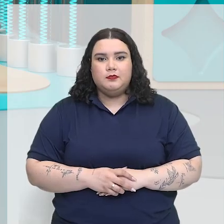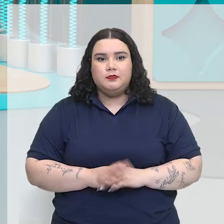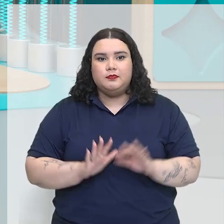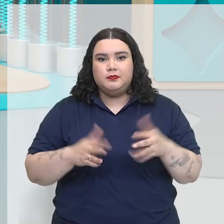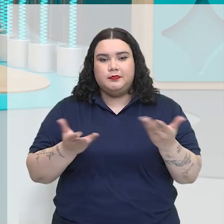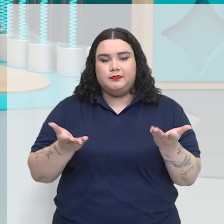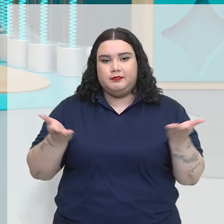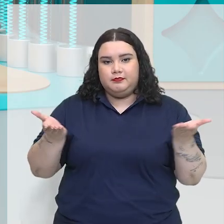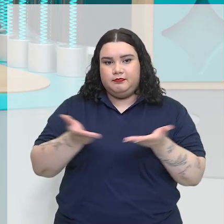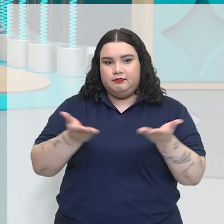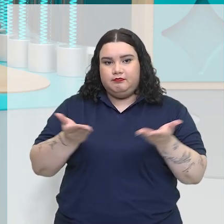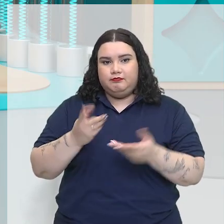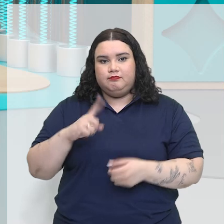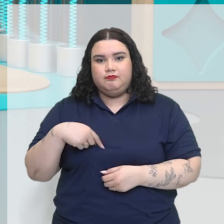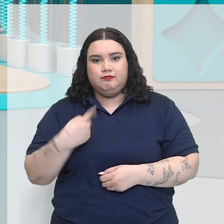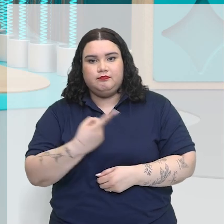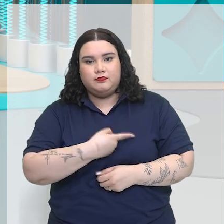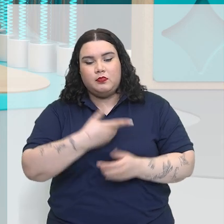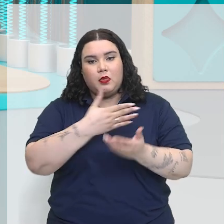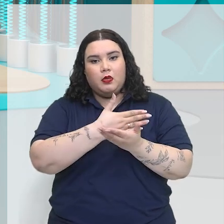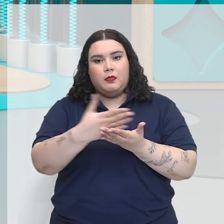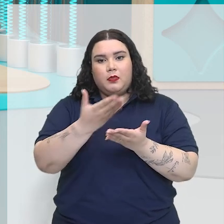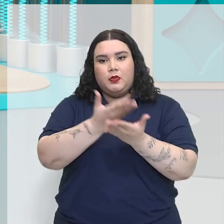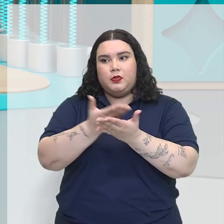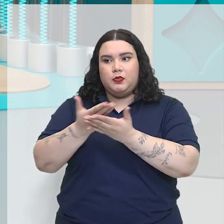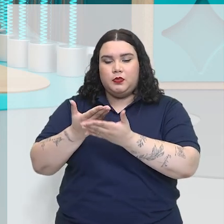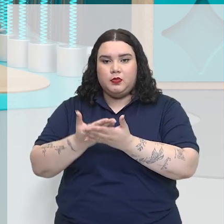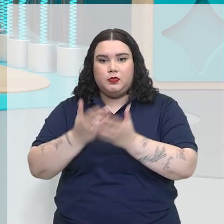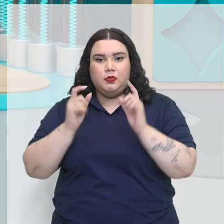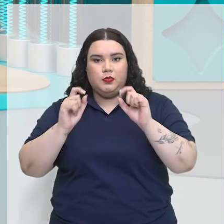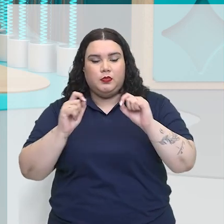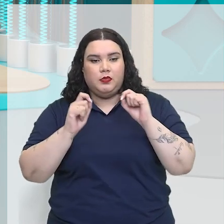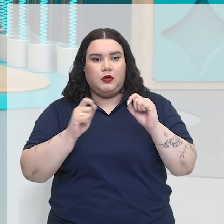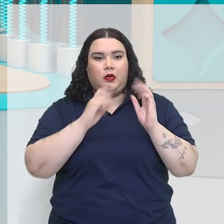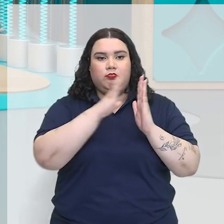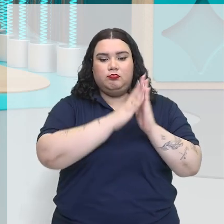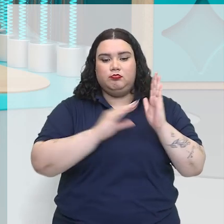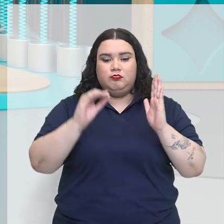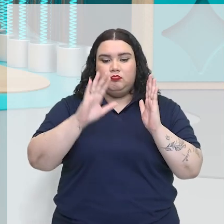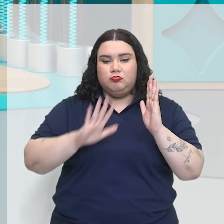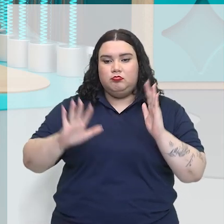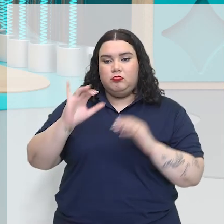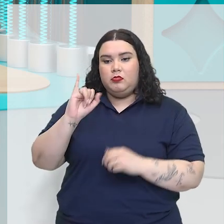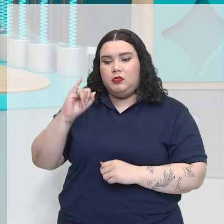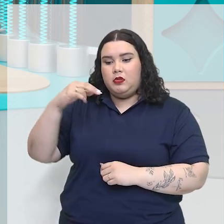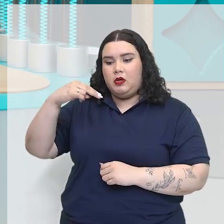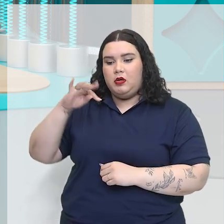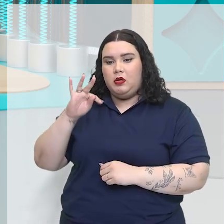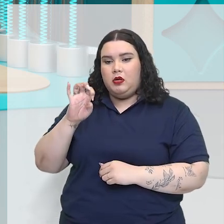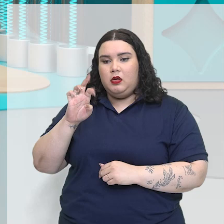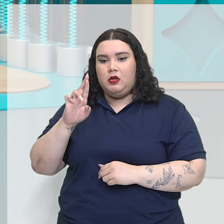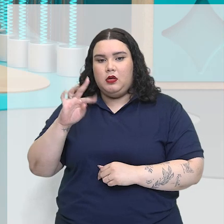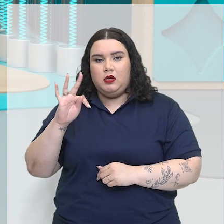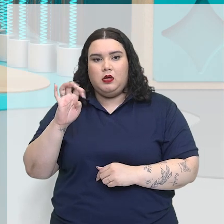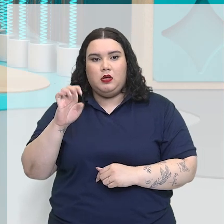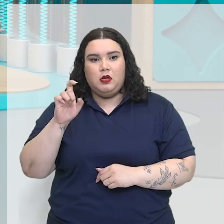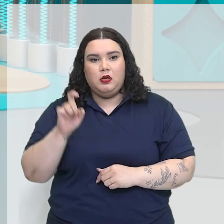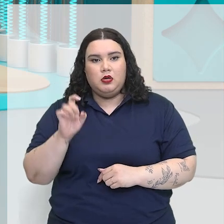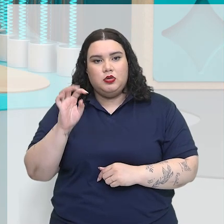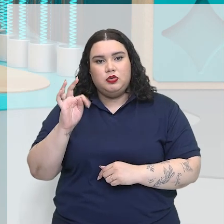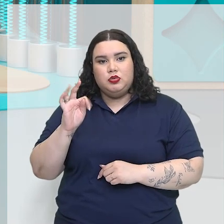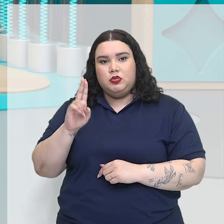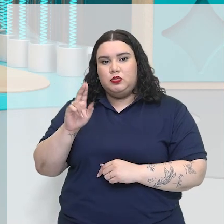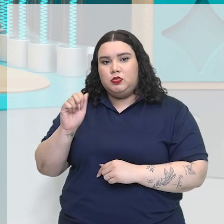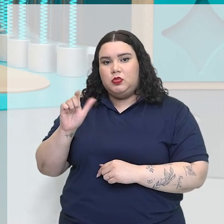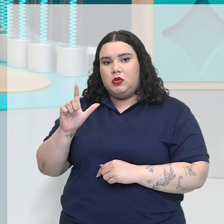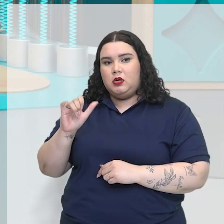Muito bem, turmas. Então, hoje nós vamos estudar sobre a intertextualidade. É um assunto bastante interessante, né,